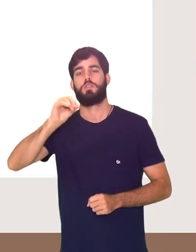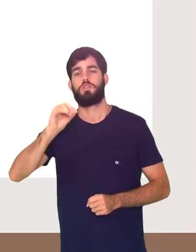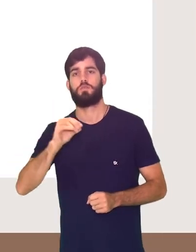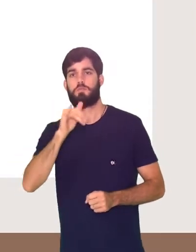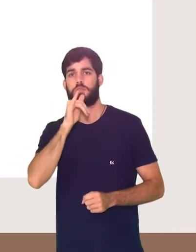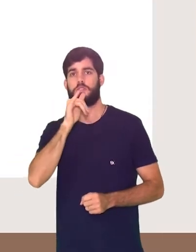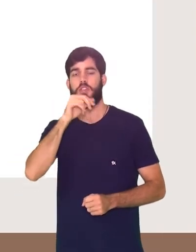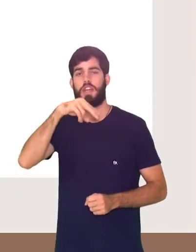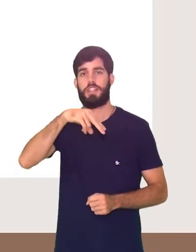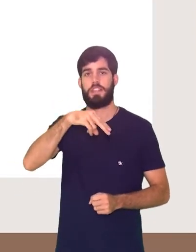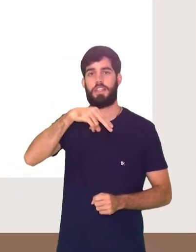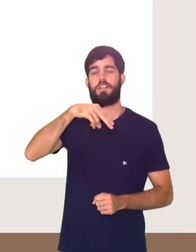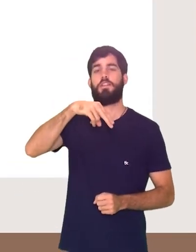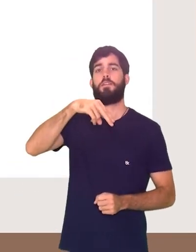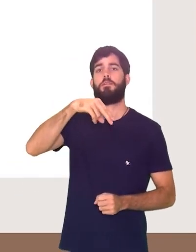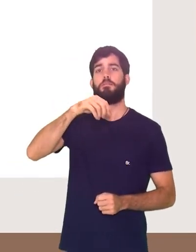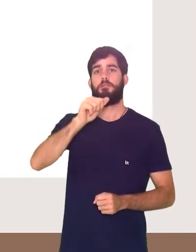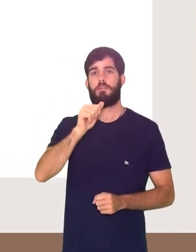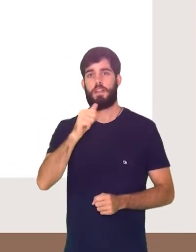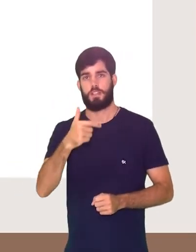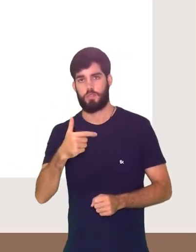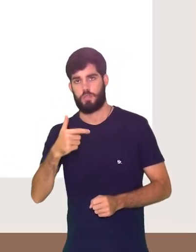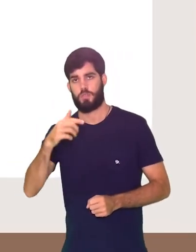Na2O4, são 4 oxigênios.